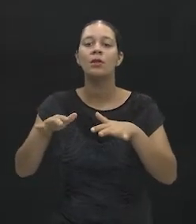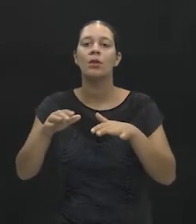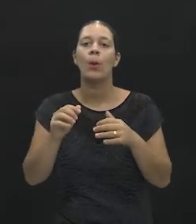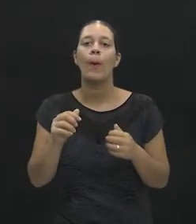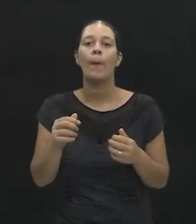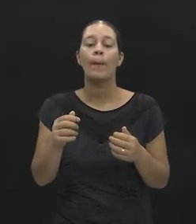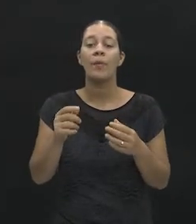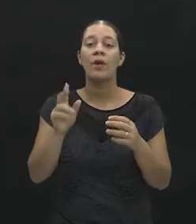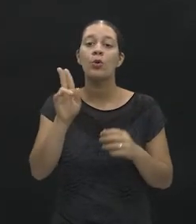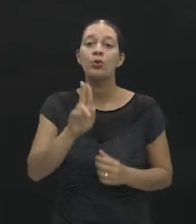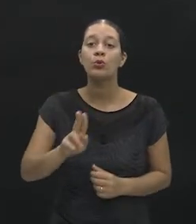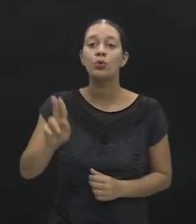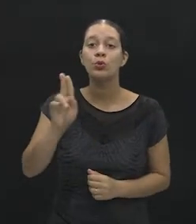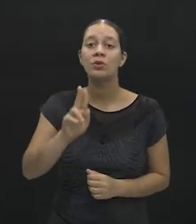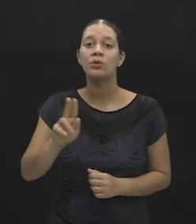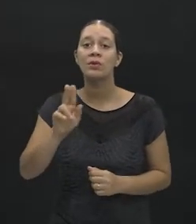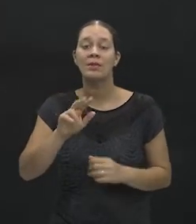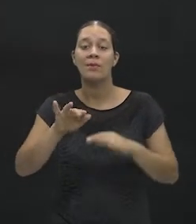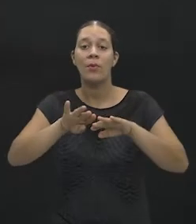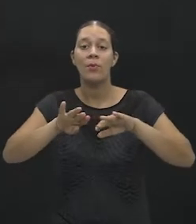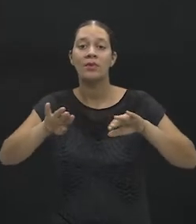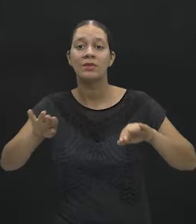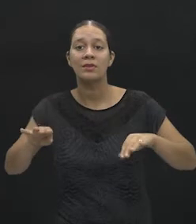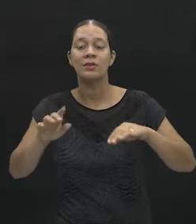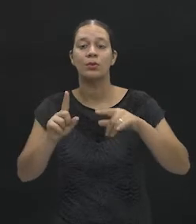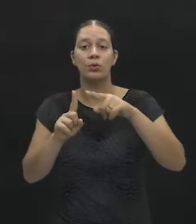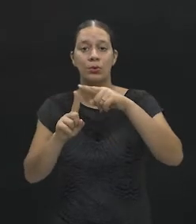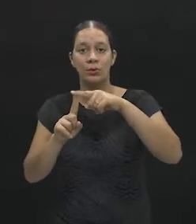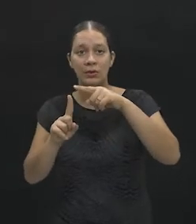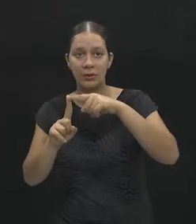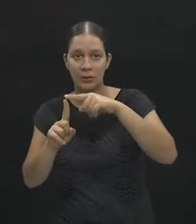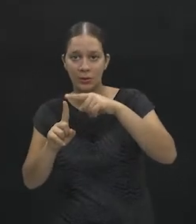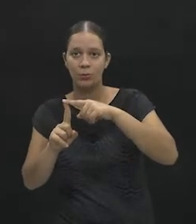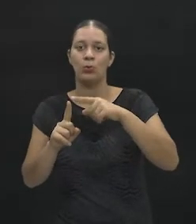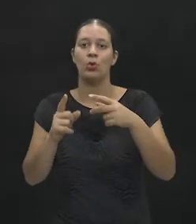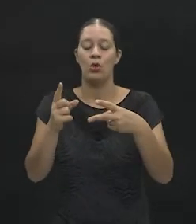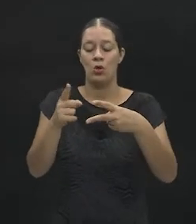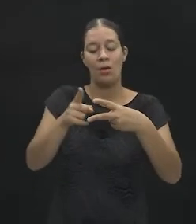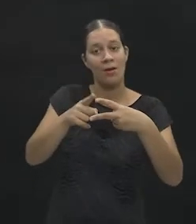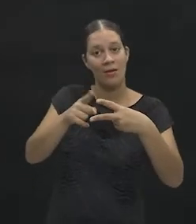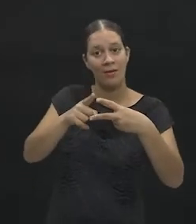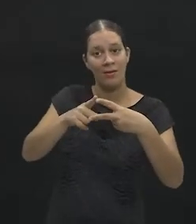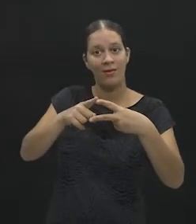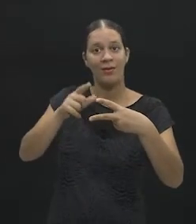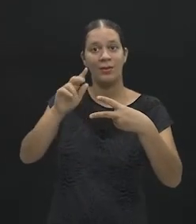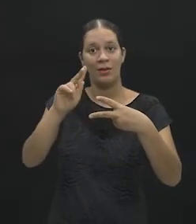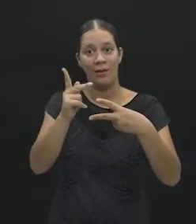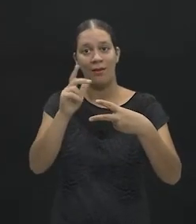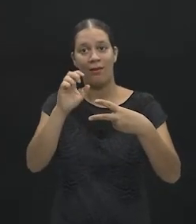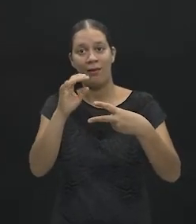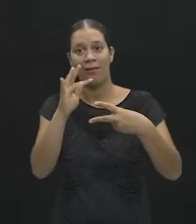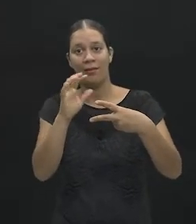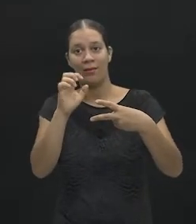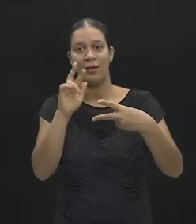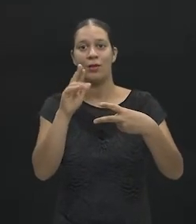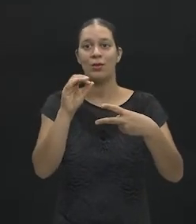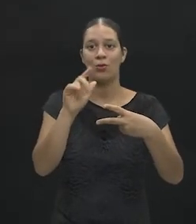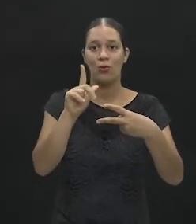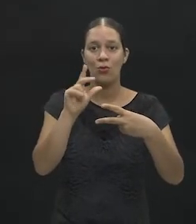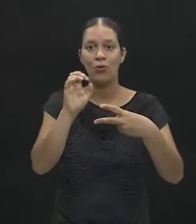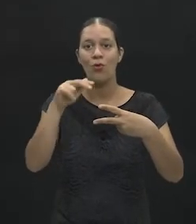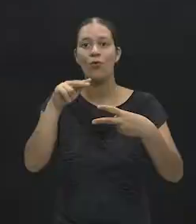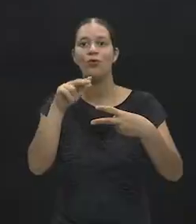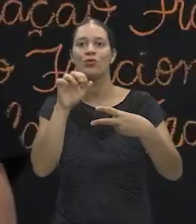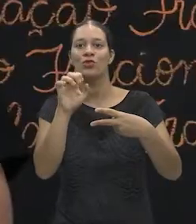levigação também é um método utilizado para separar misturas do tipo heterogênea constituída por dois sólidos, sendo que um